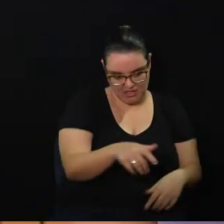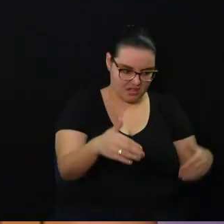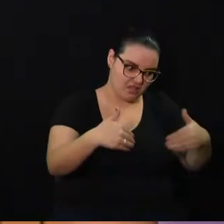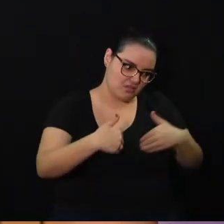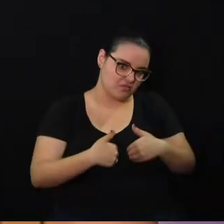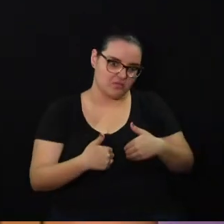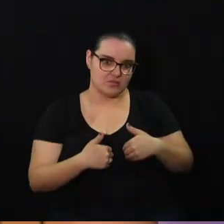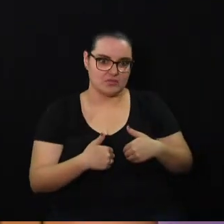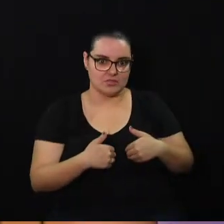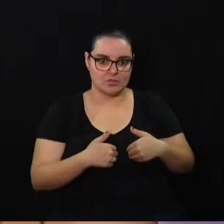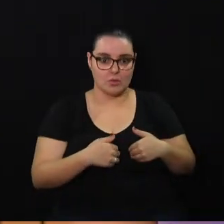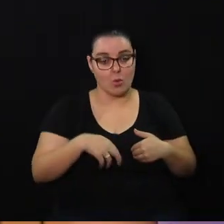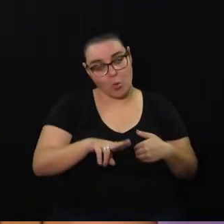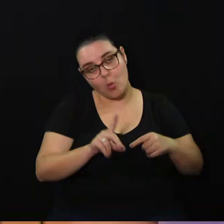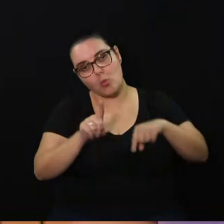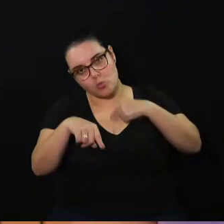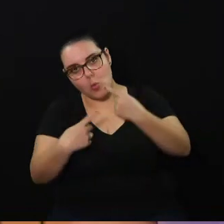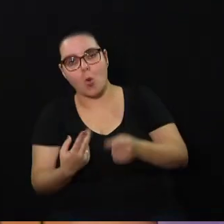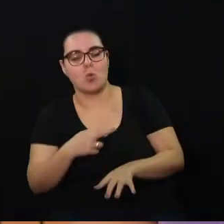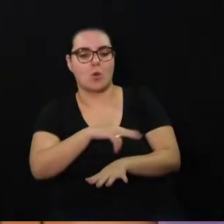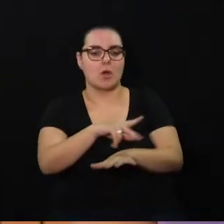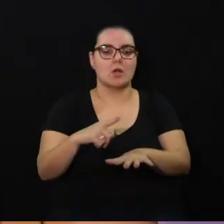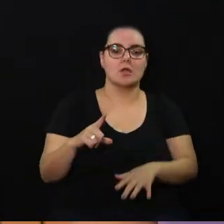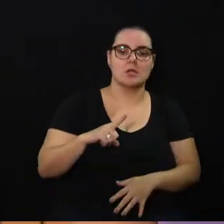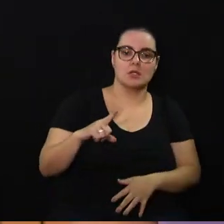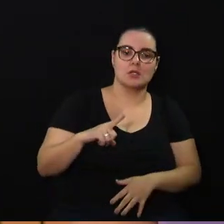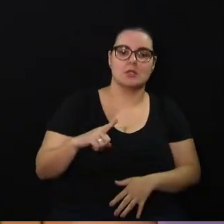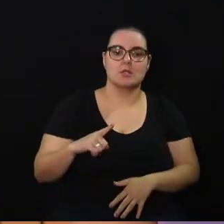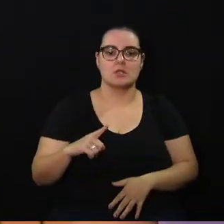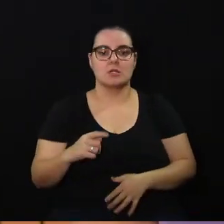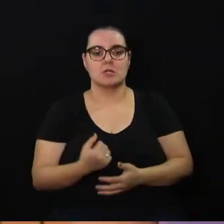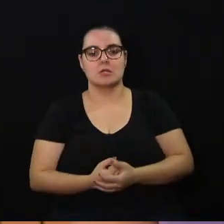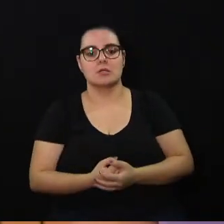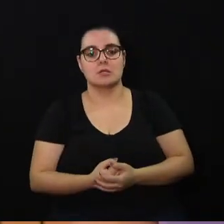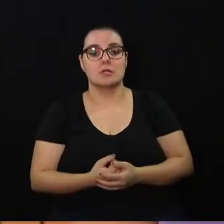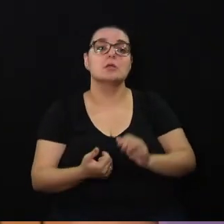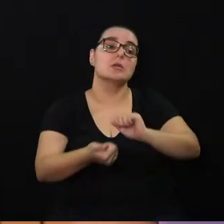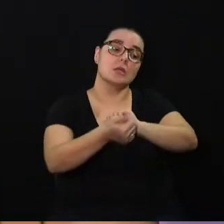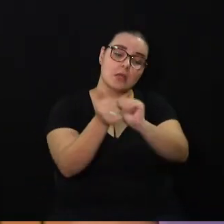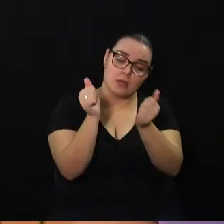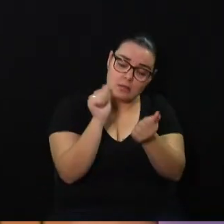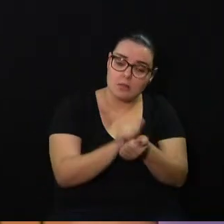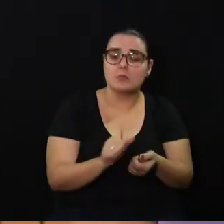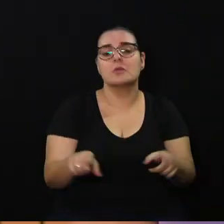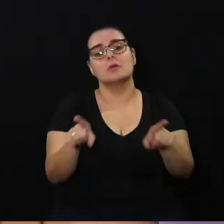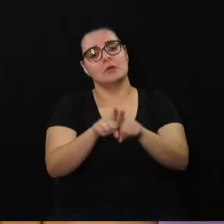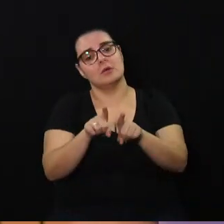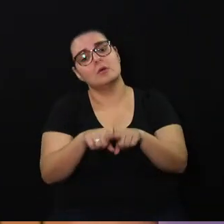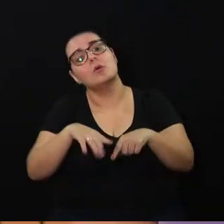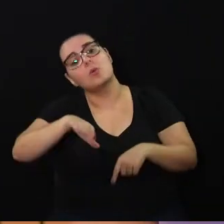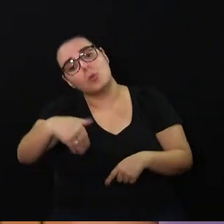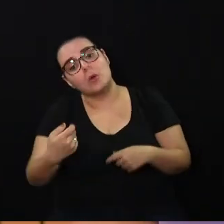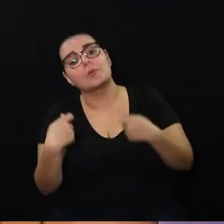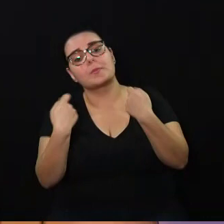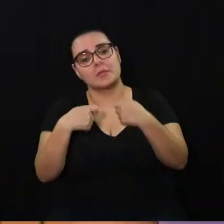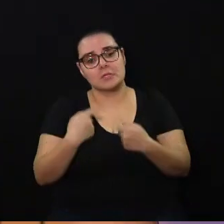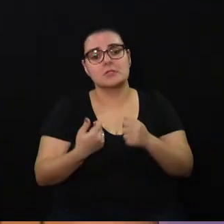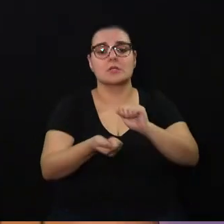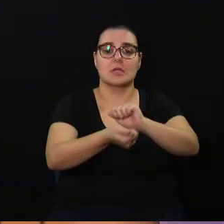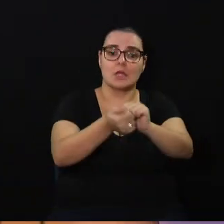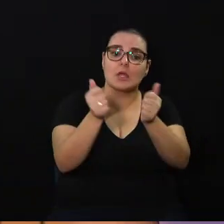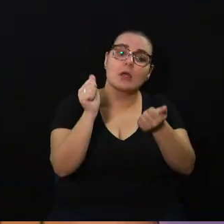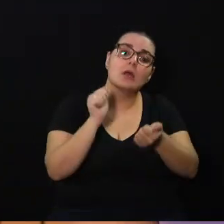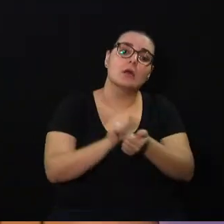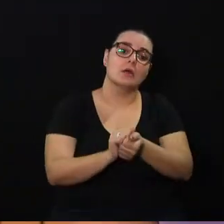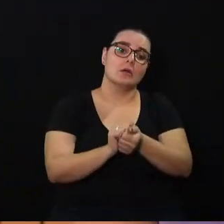outras diferenças que existam ali na escola e fazenda as adaptações quando elas se fazem necessárias e aí as adaptações